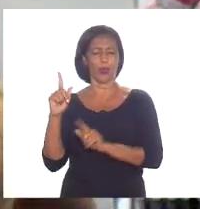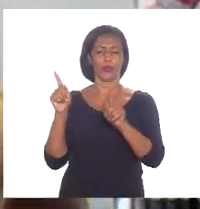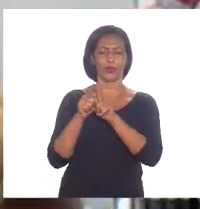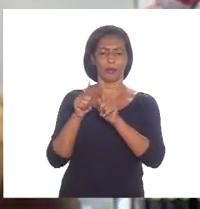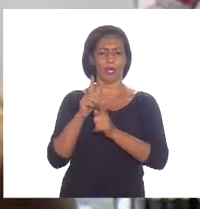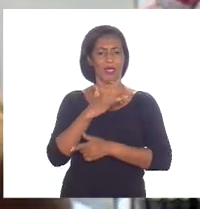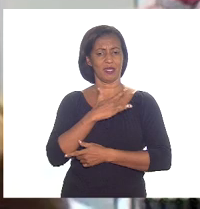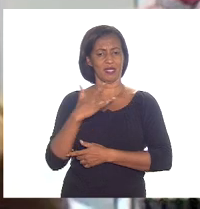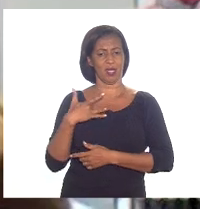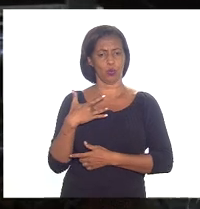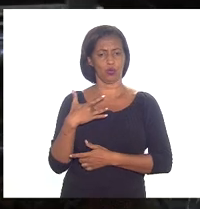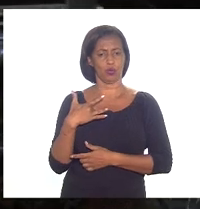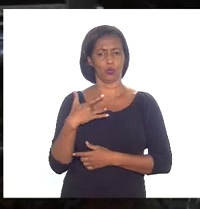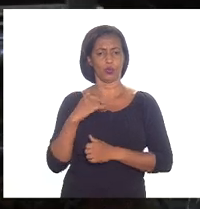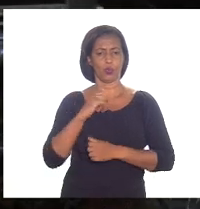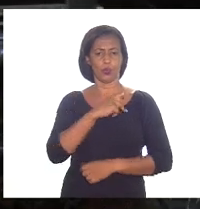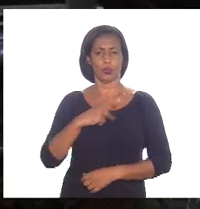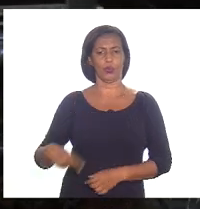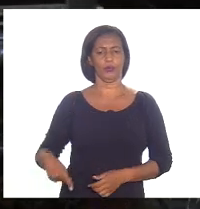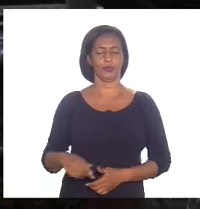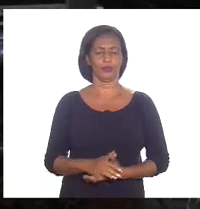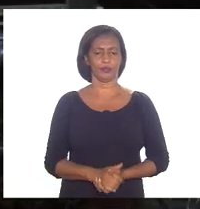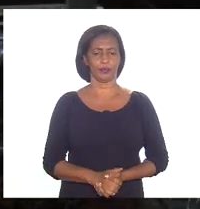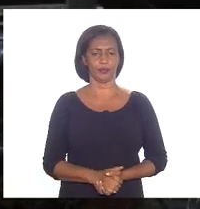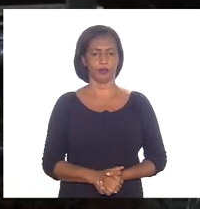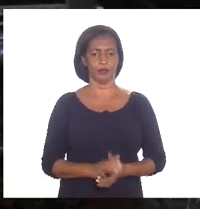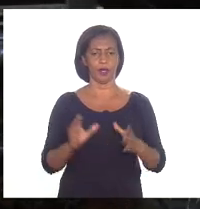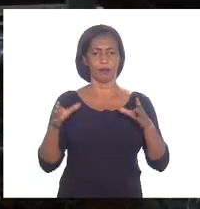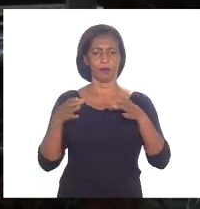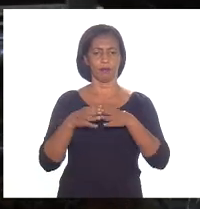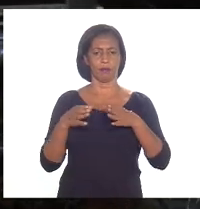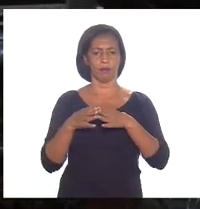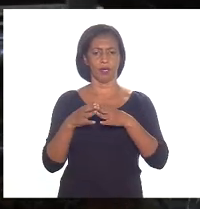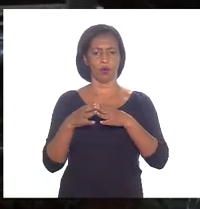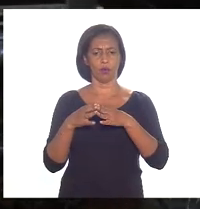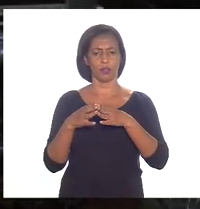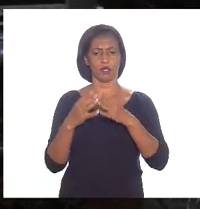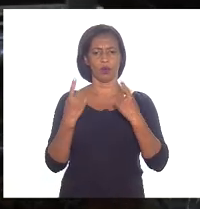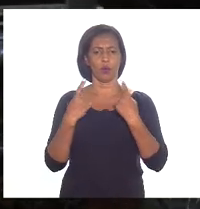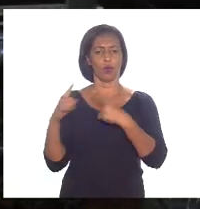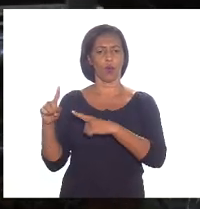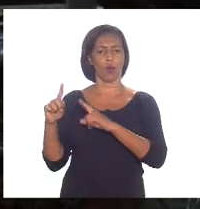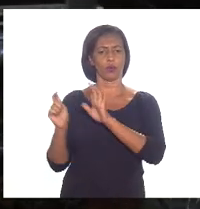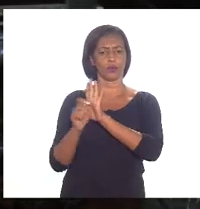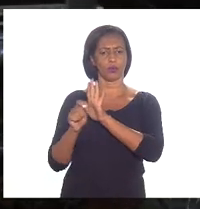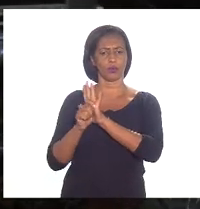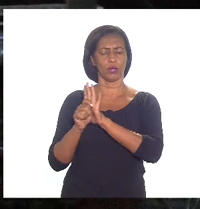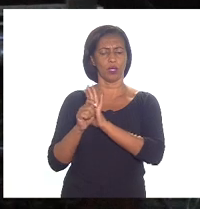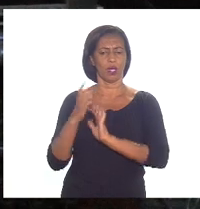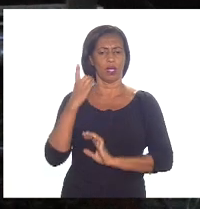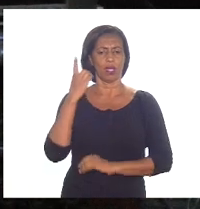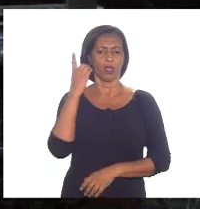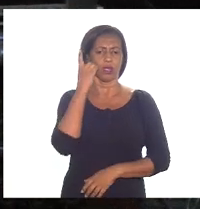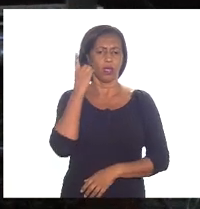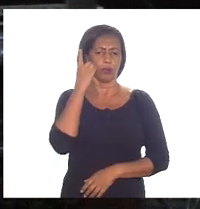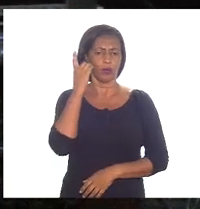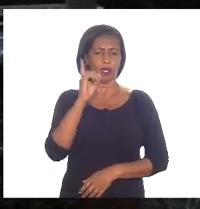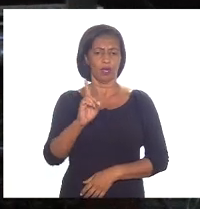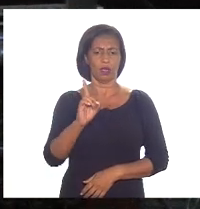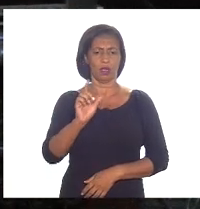pública. Ok. Pela Comissão de Prevenção ao Uso de Drogas e Dependentes Químicos em geral, o deputado Daniel